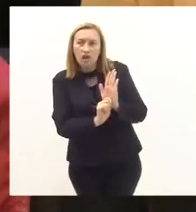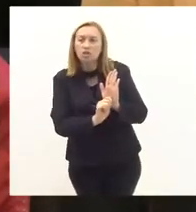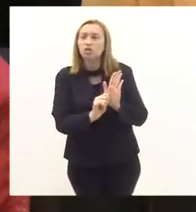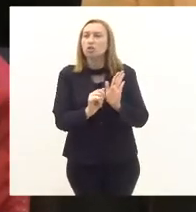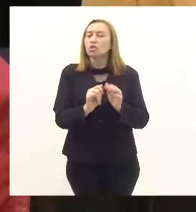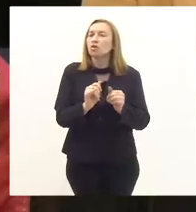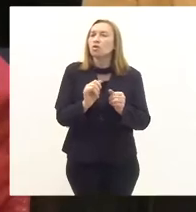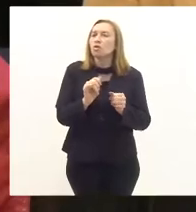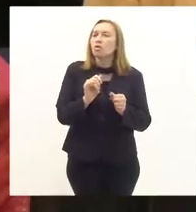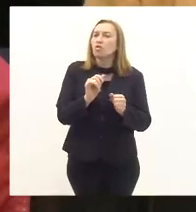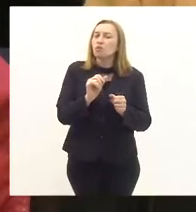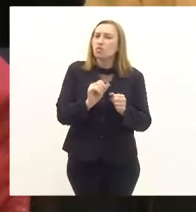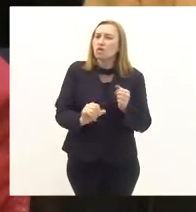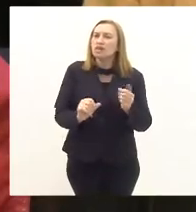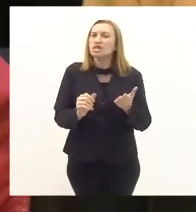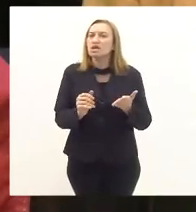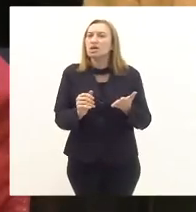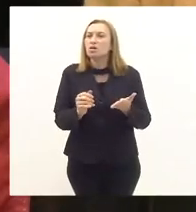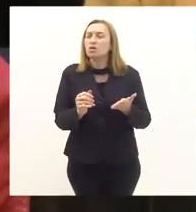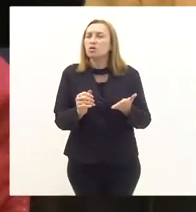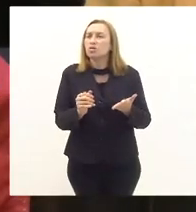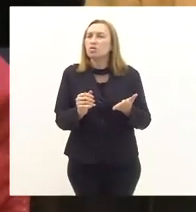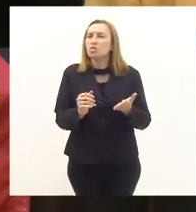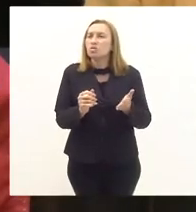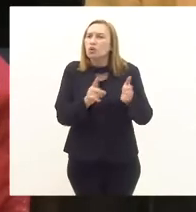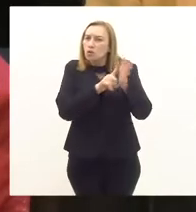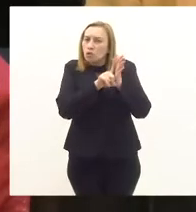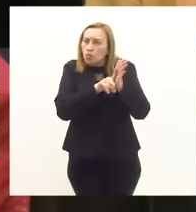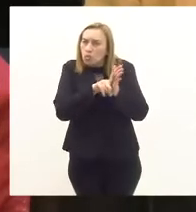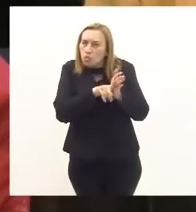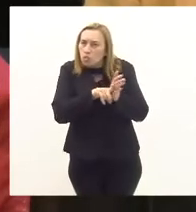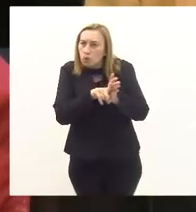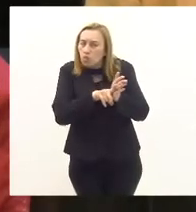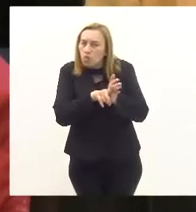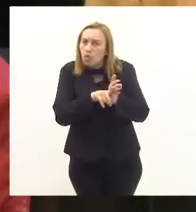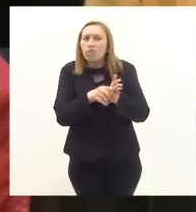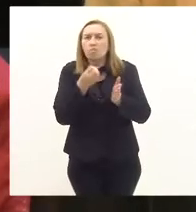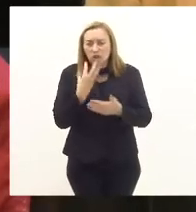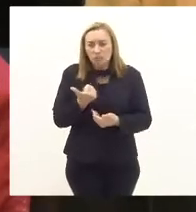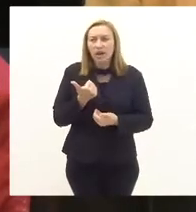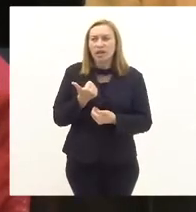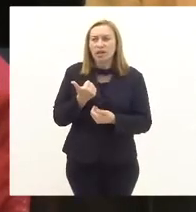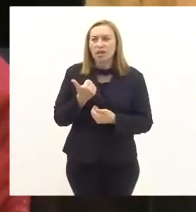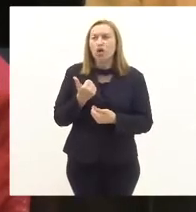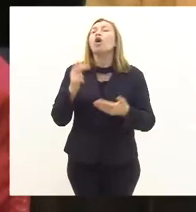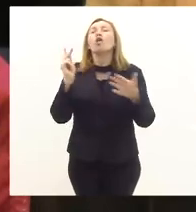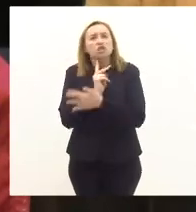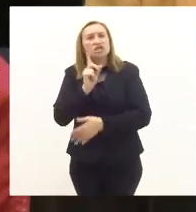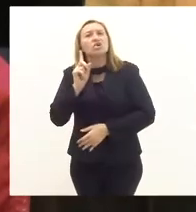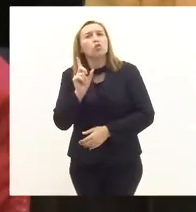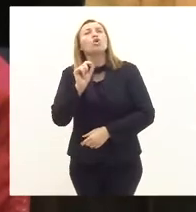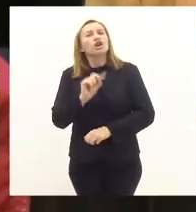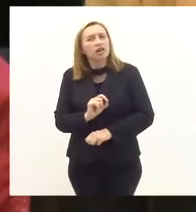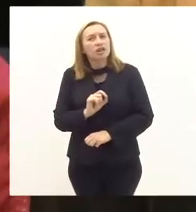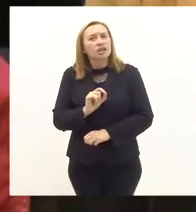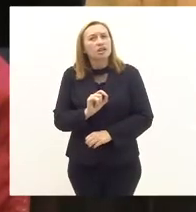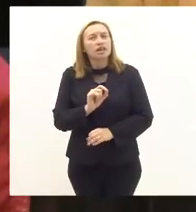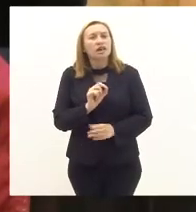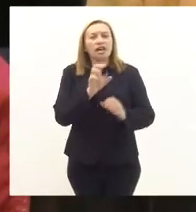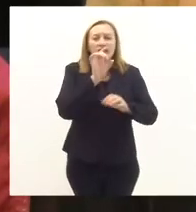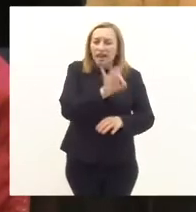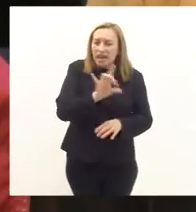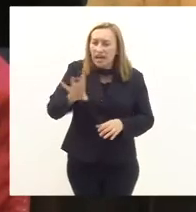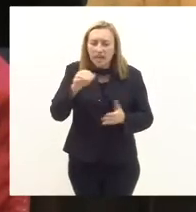dizer, fazer uma quer dizer, a gente está fazendo a pré, fazer uma pós, tipo, muito bem. E aí, o que aconteceu, de fato, em cada